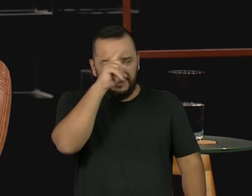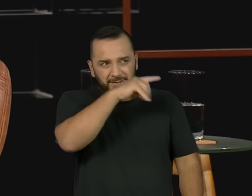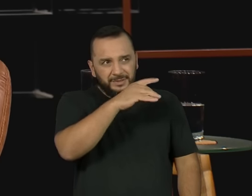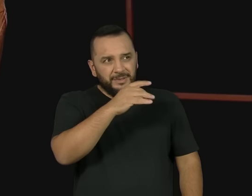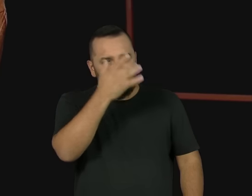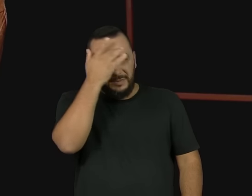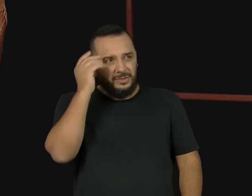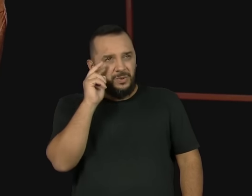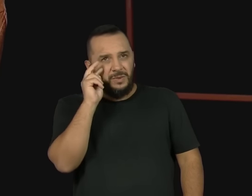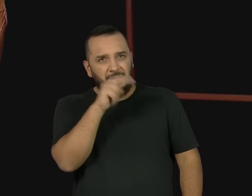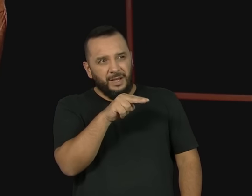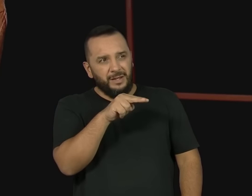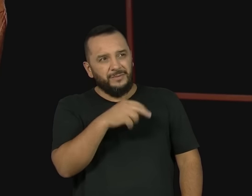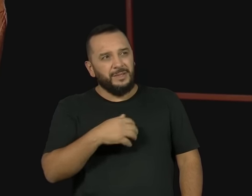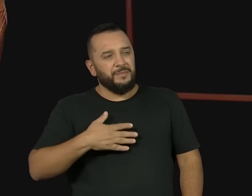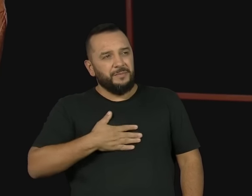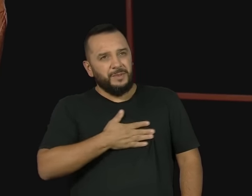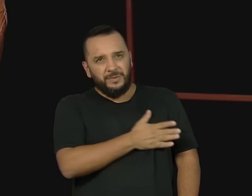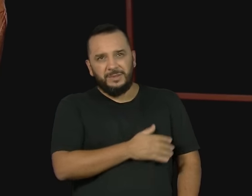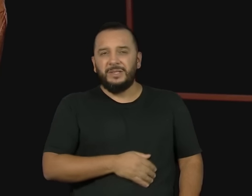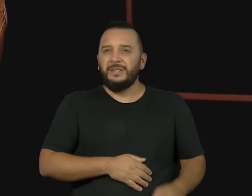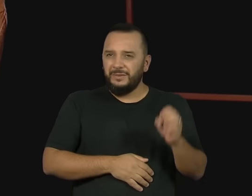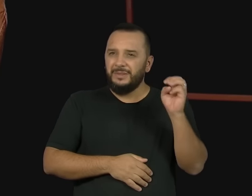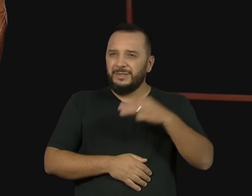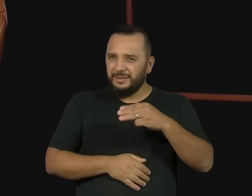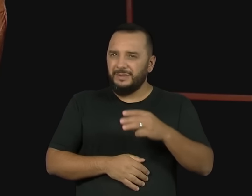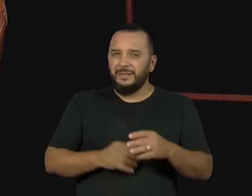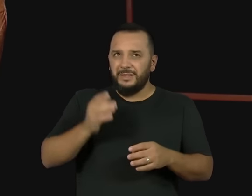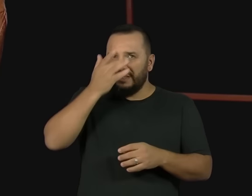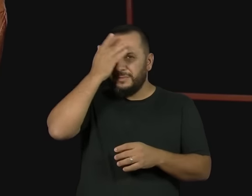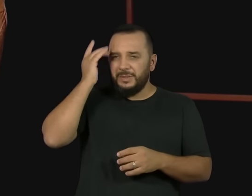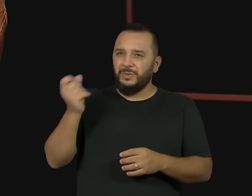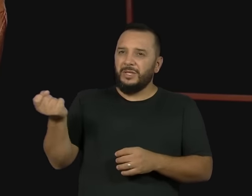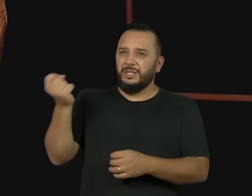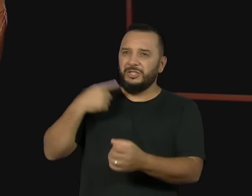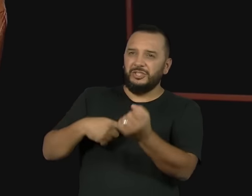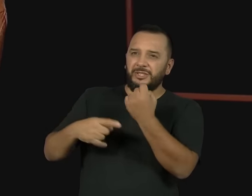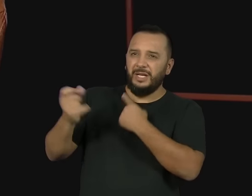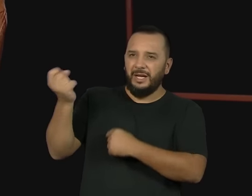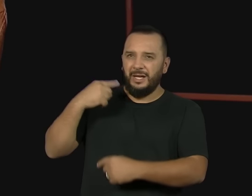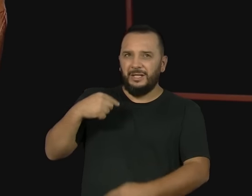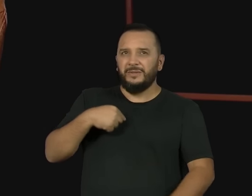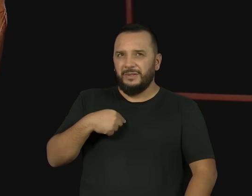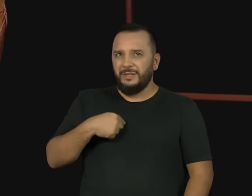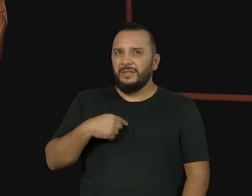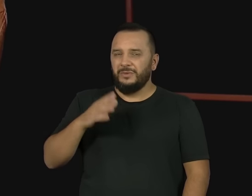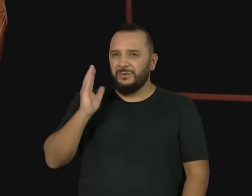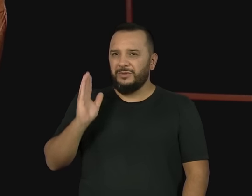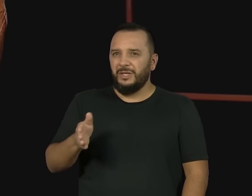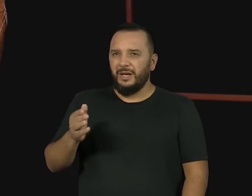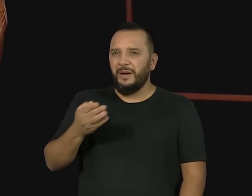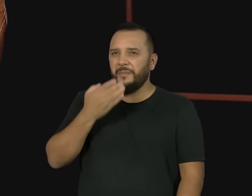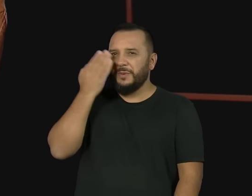né? O total. Eu até fui xingada em festas e tal, de